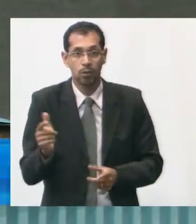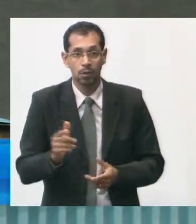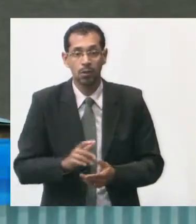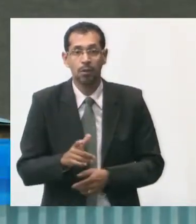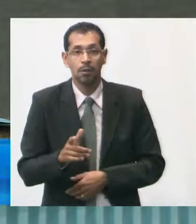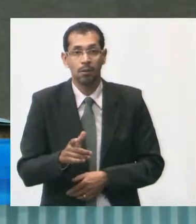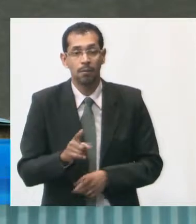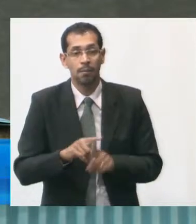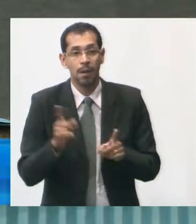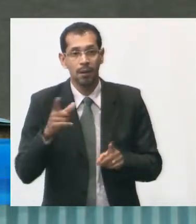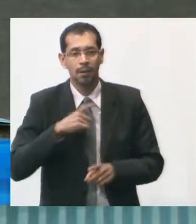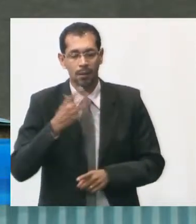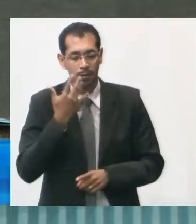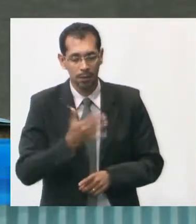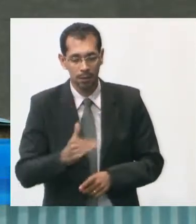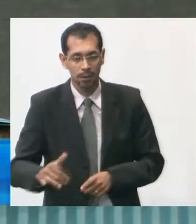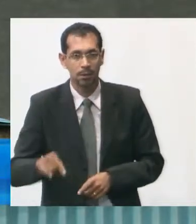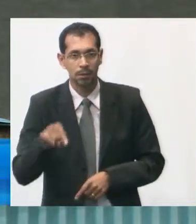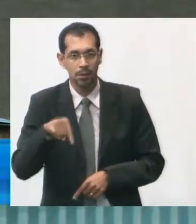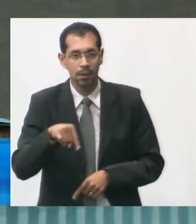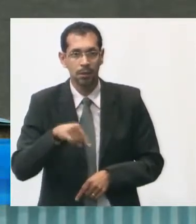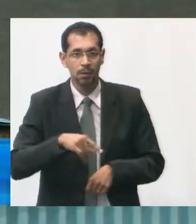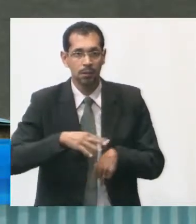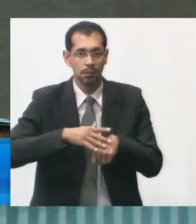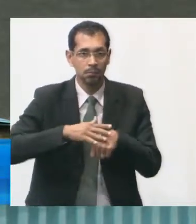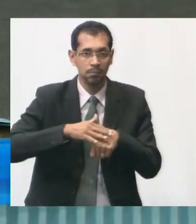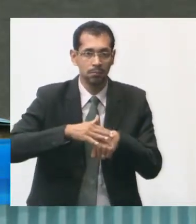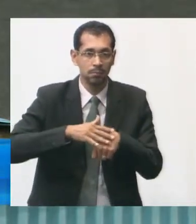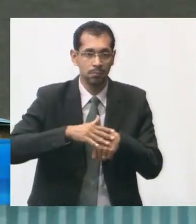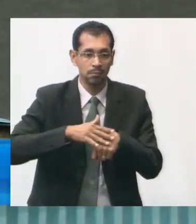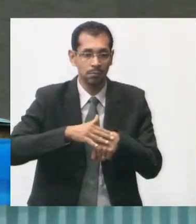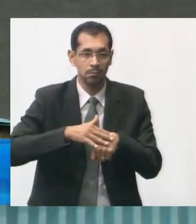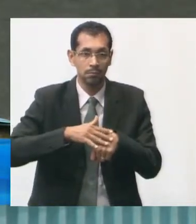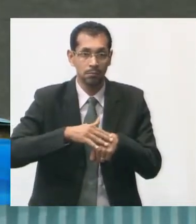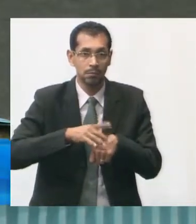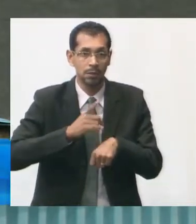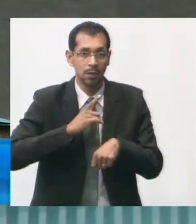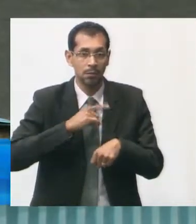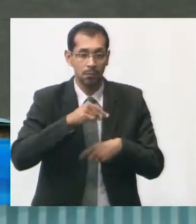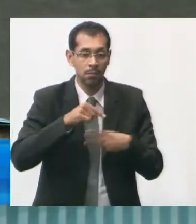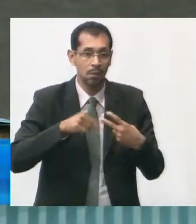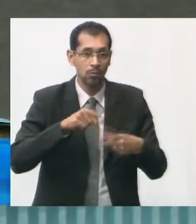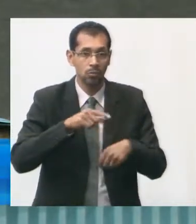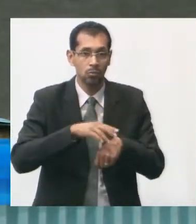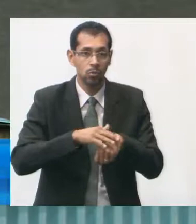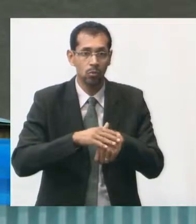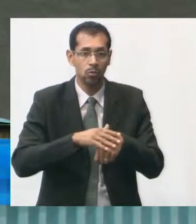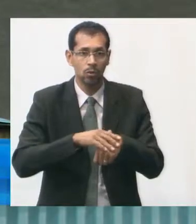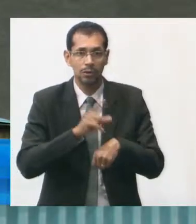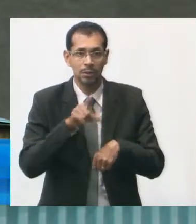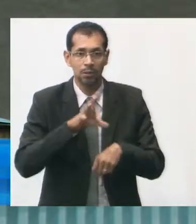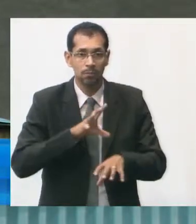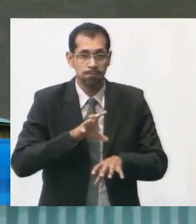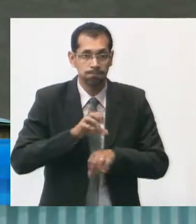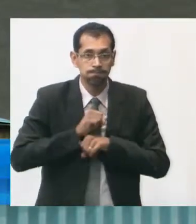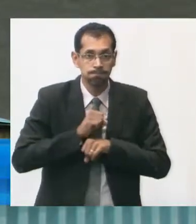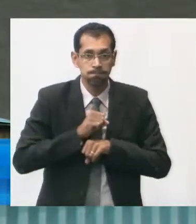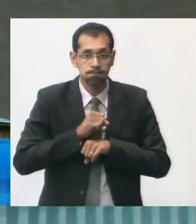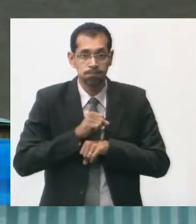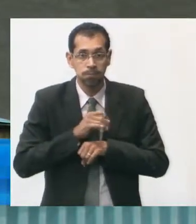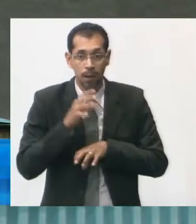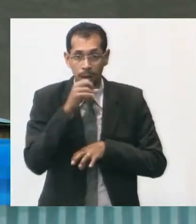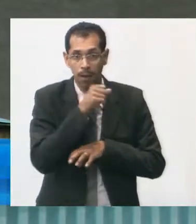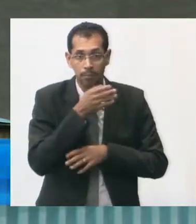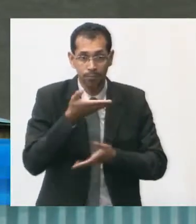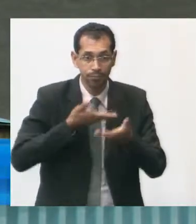no município de Vitória que não estuda, porque as pessoas perguntam o que é isso. Pensam que é uma doença contagiosa e aí as crianças estão fora da